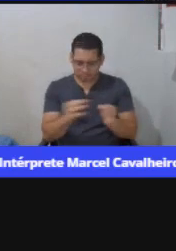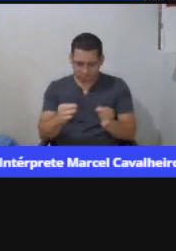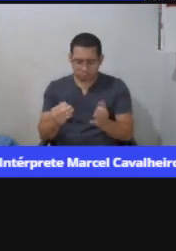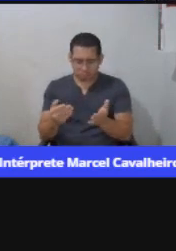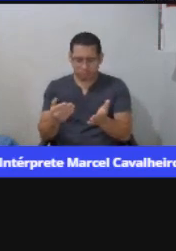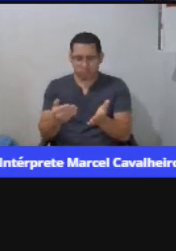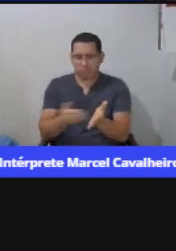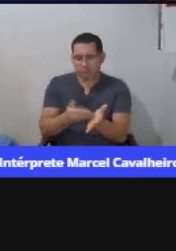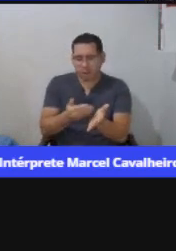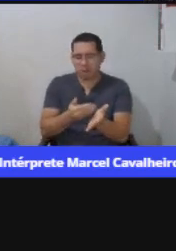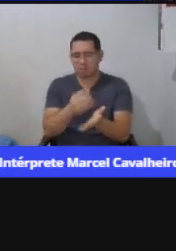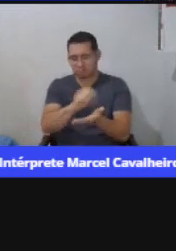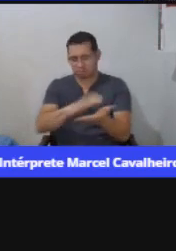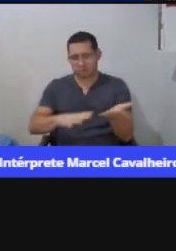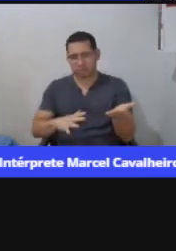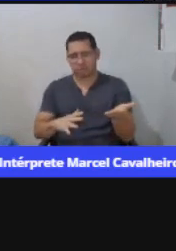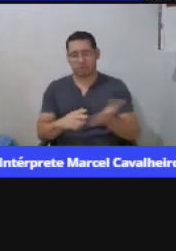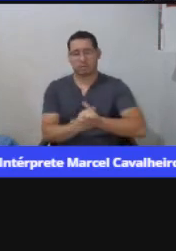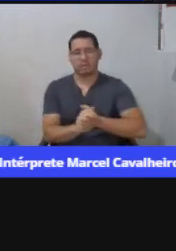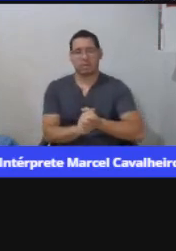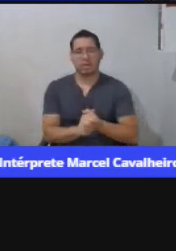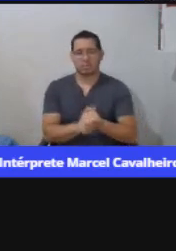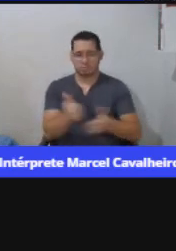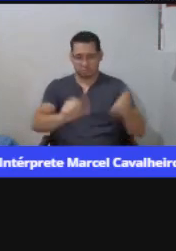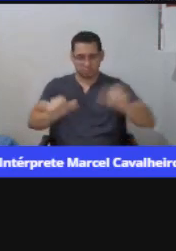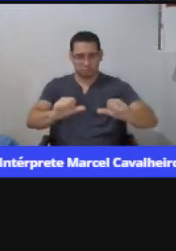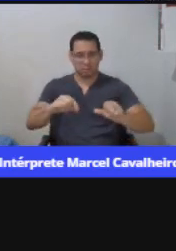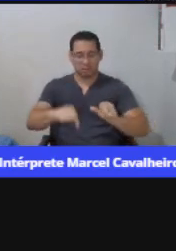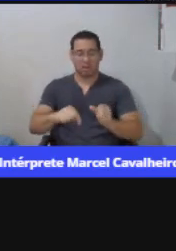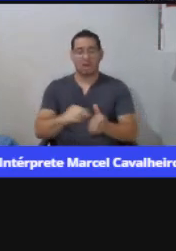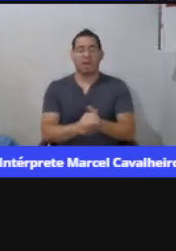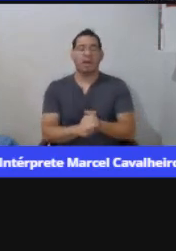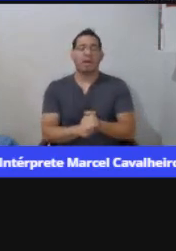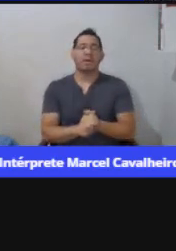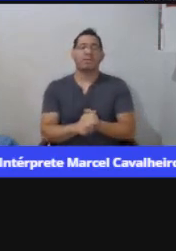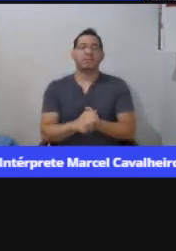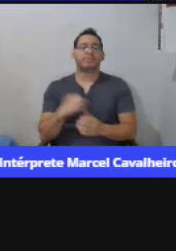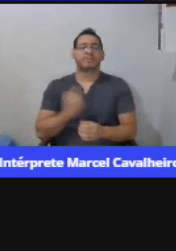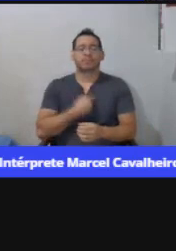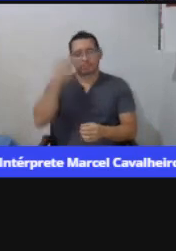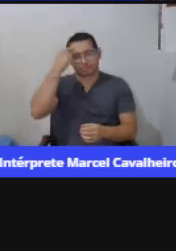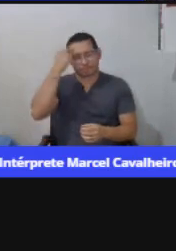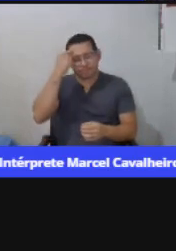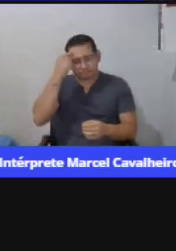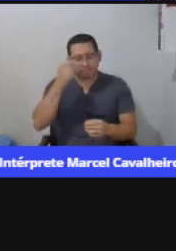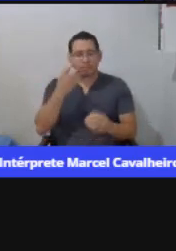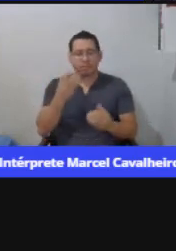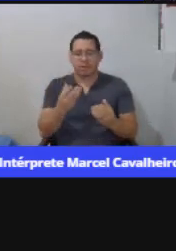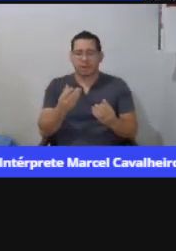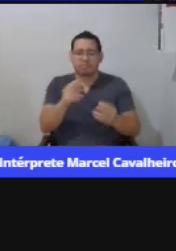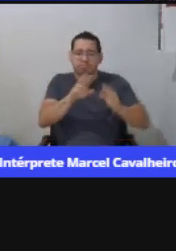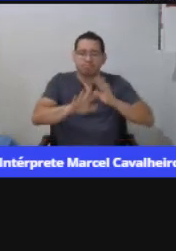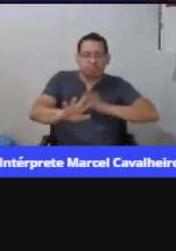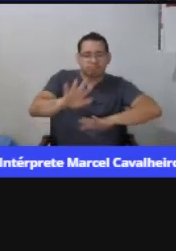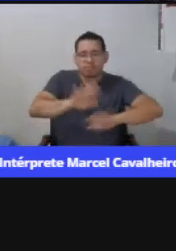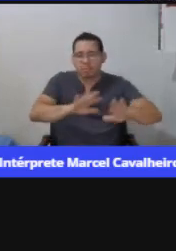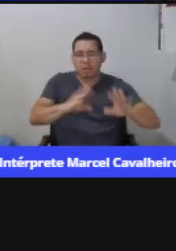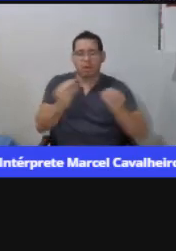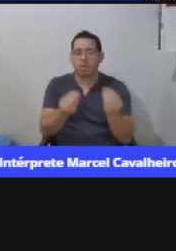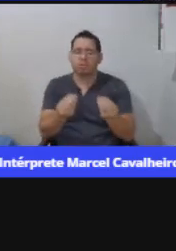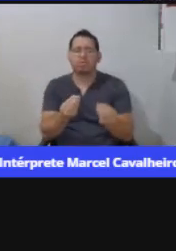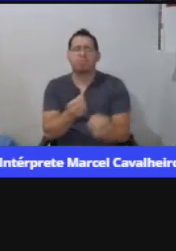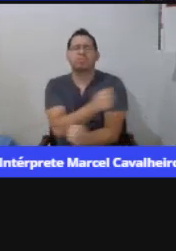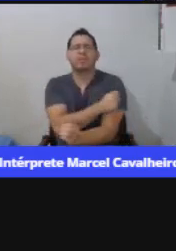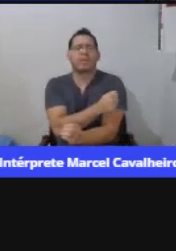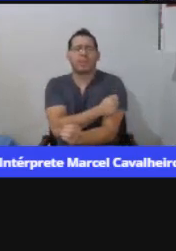essa caderno de atividades para diagnósticos, a gente pensou com muito cuidado a questão de como esses alunos